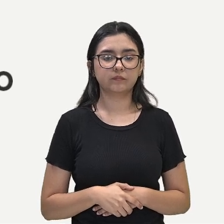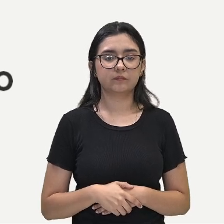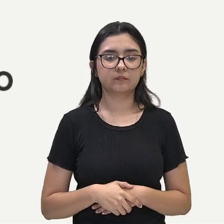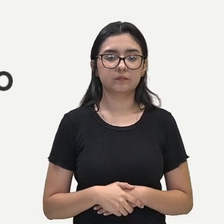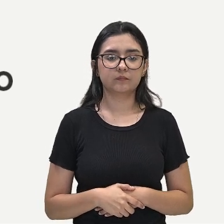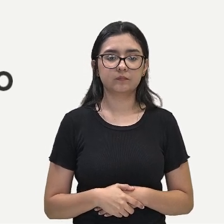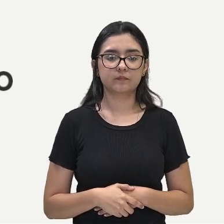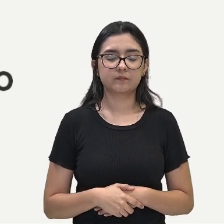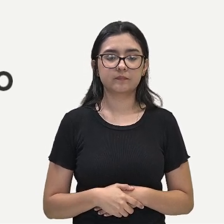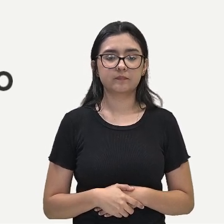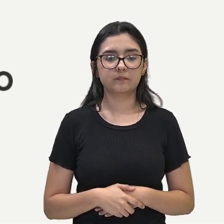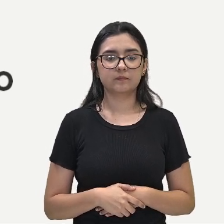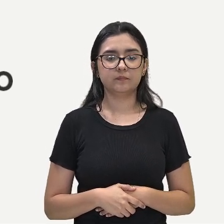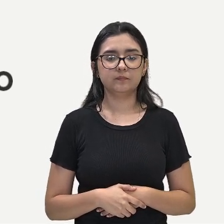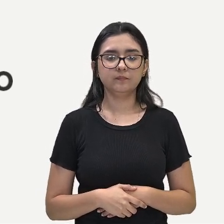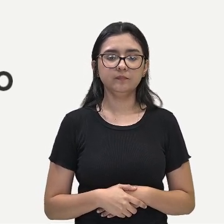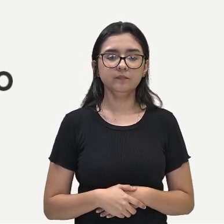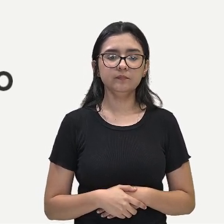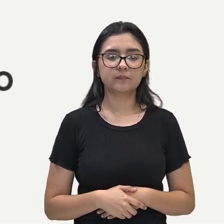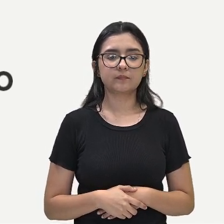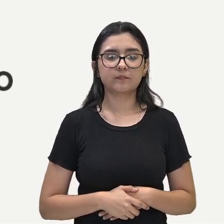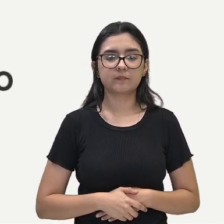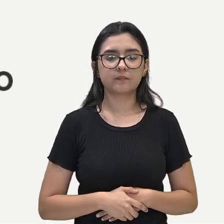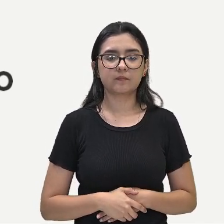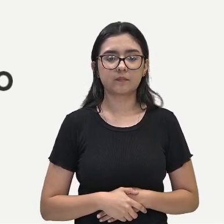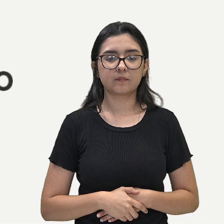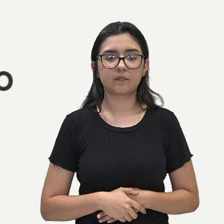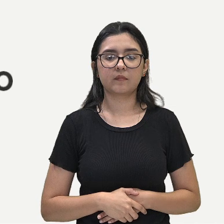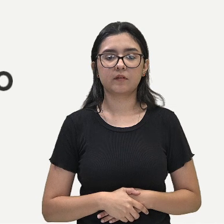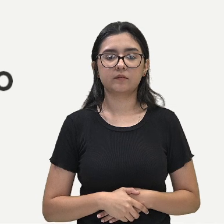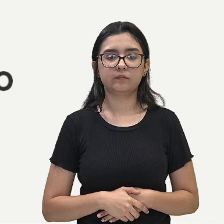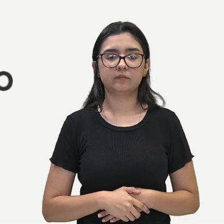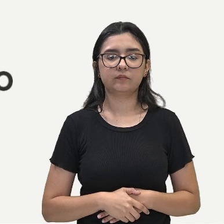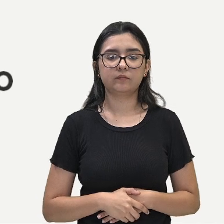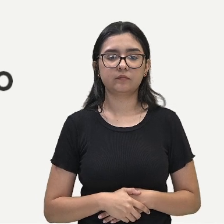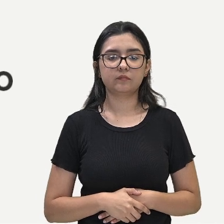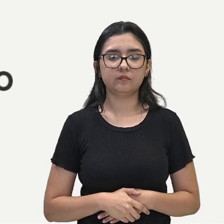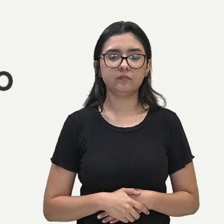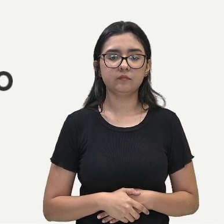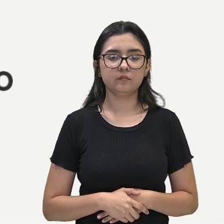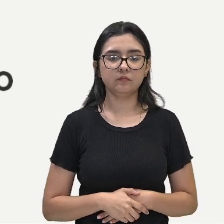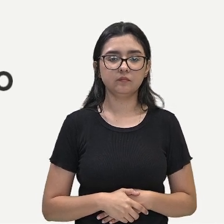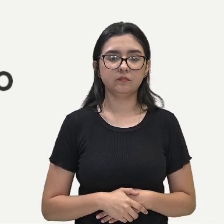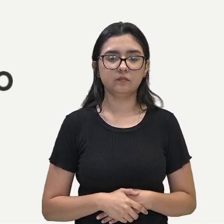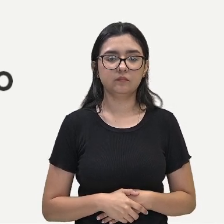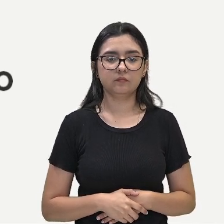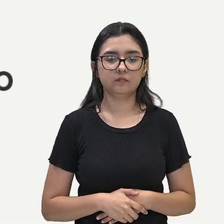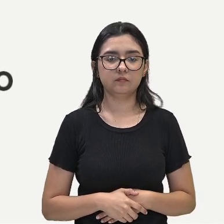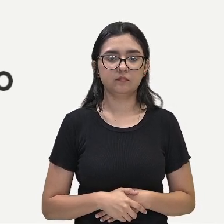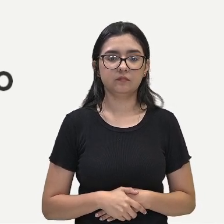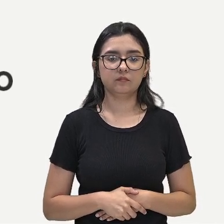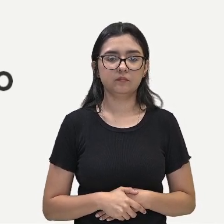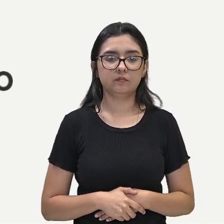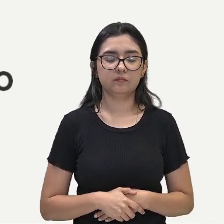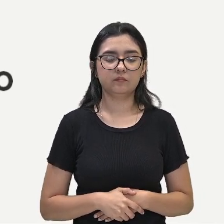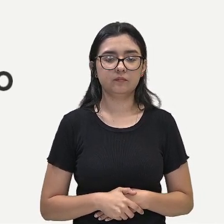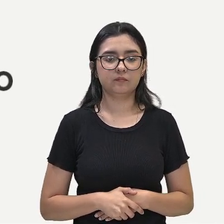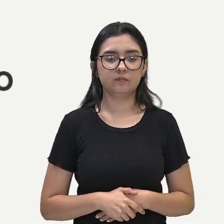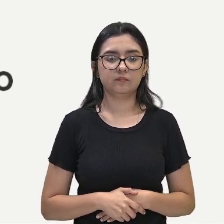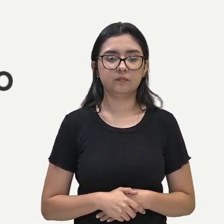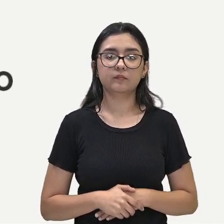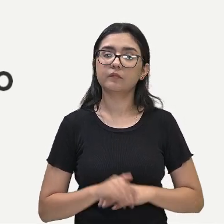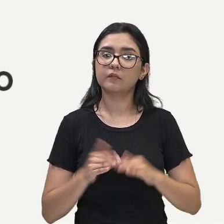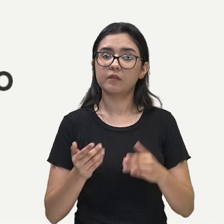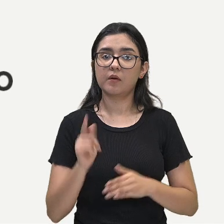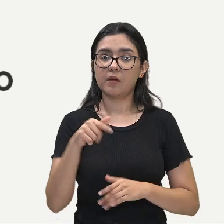me hizo e nuestro amor se apagou. Então, ele não quiso, né? E o amor se apagou. Uma